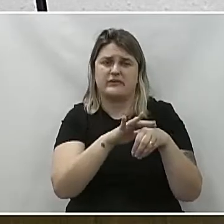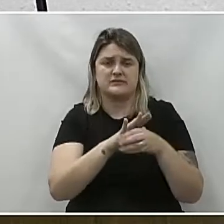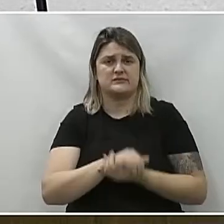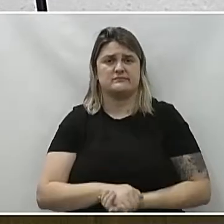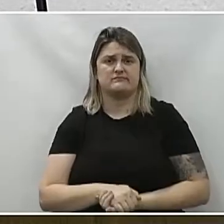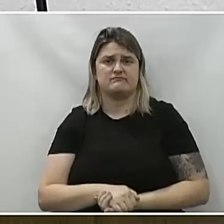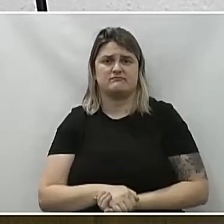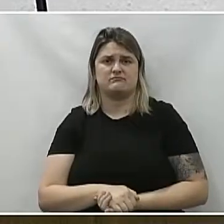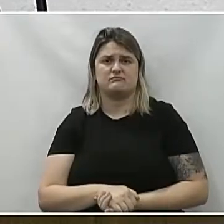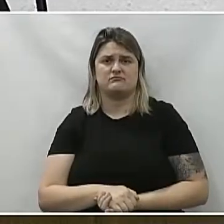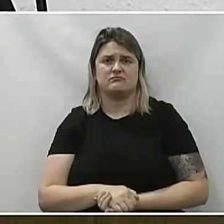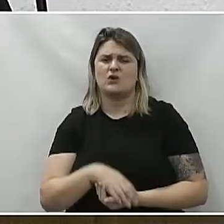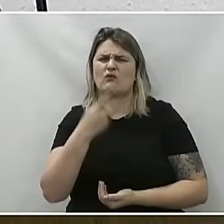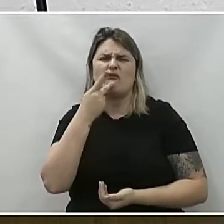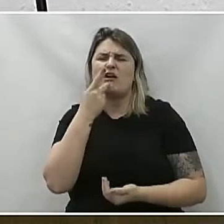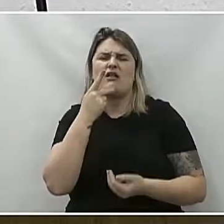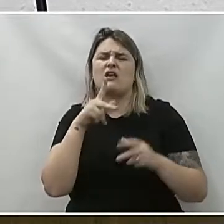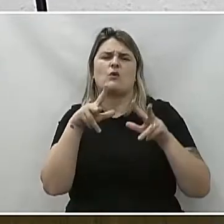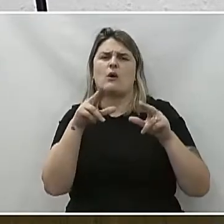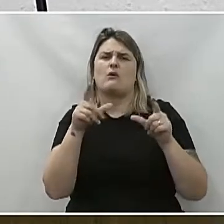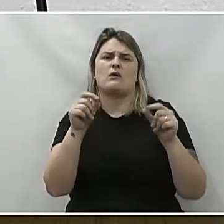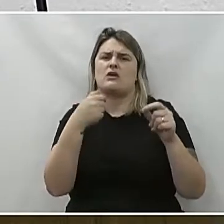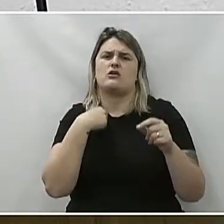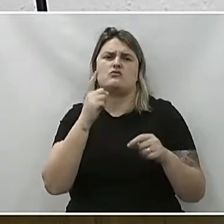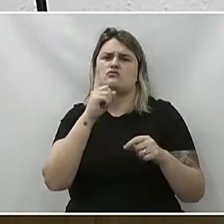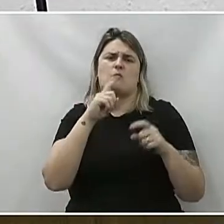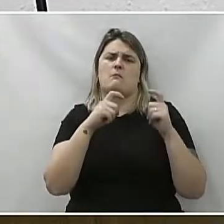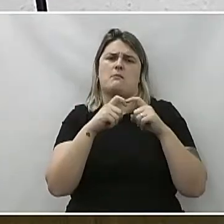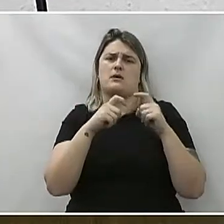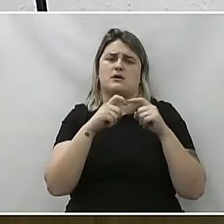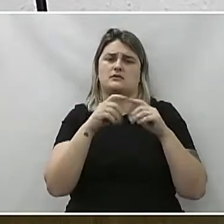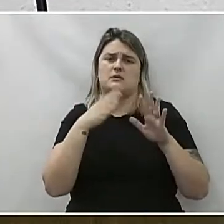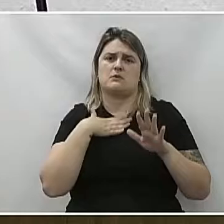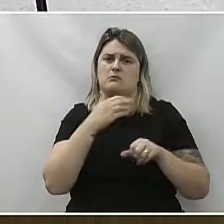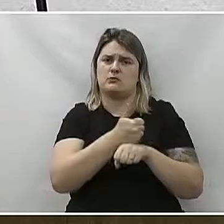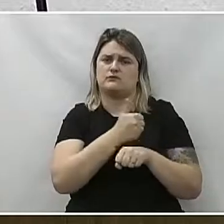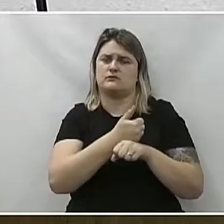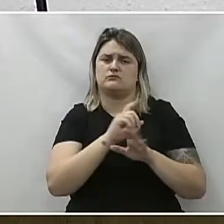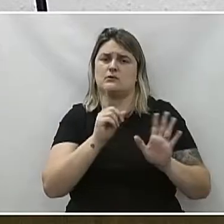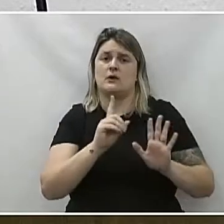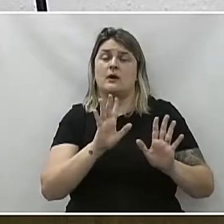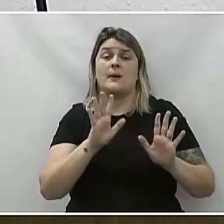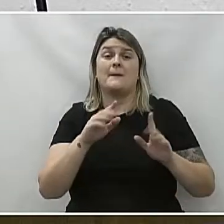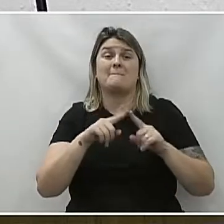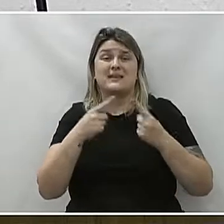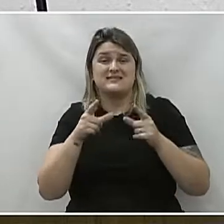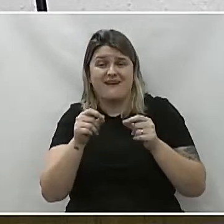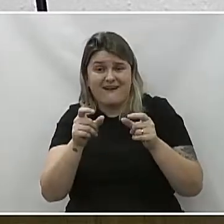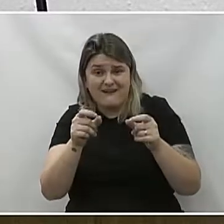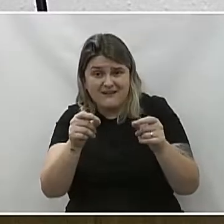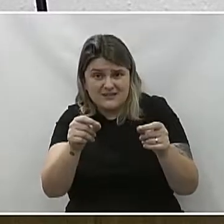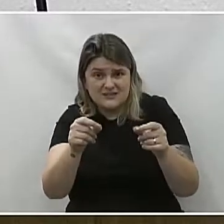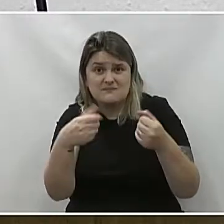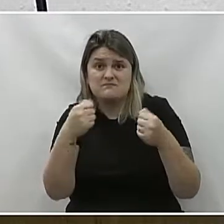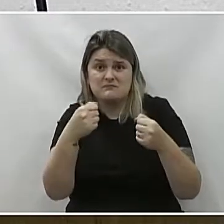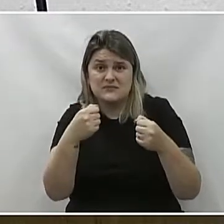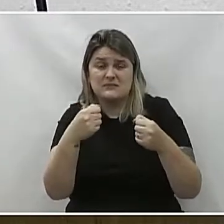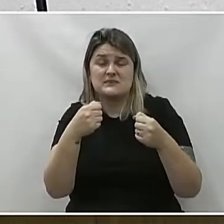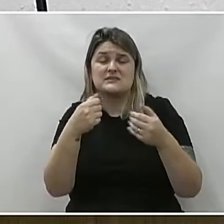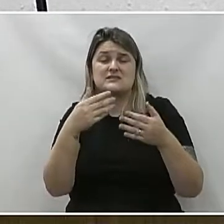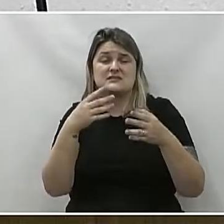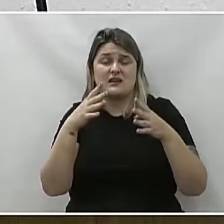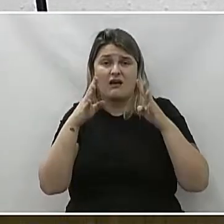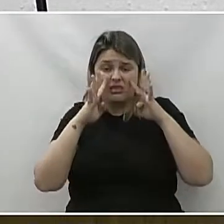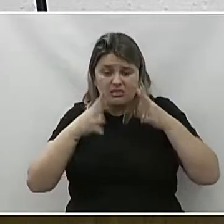Para alguns, não vou falar em todos os tumores, não sou médica para isso, né? Mas para o câncer específico de vias biliares